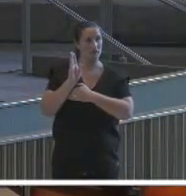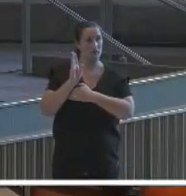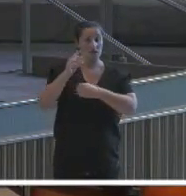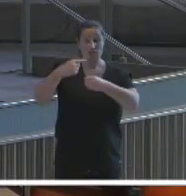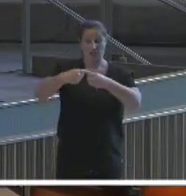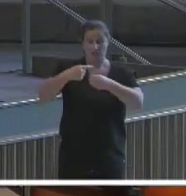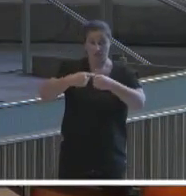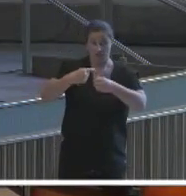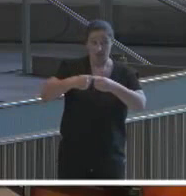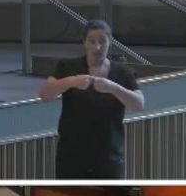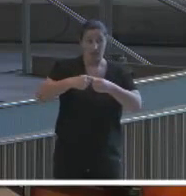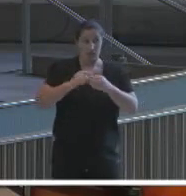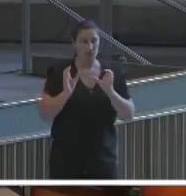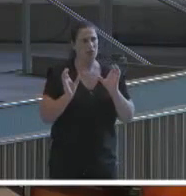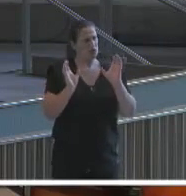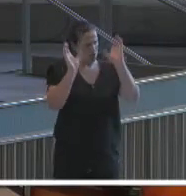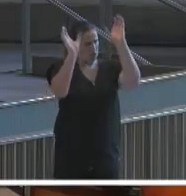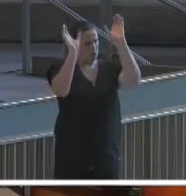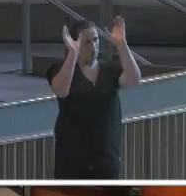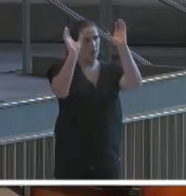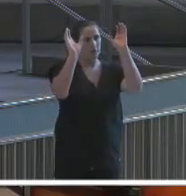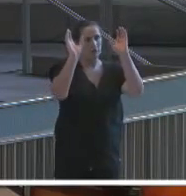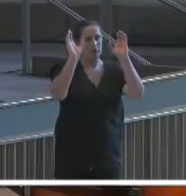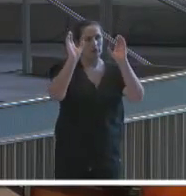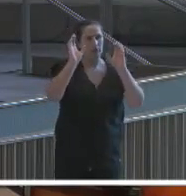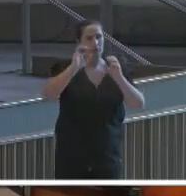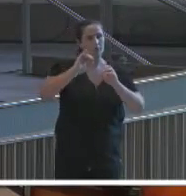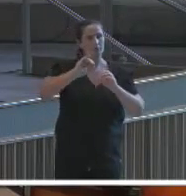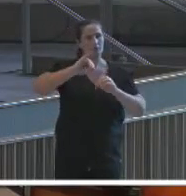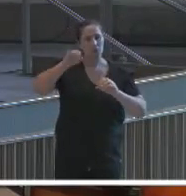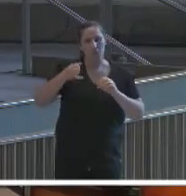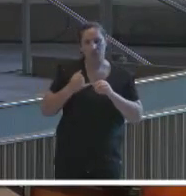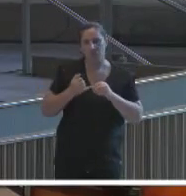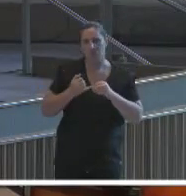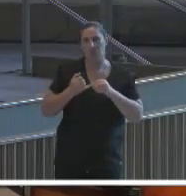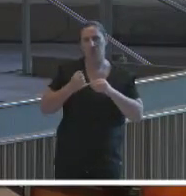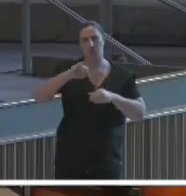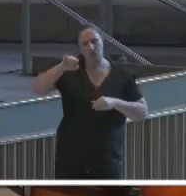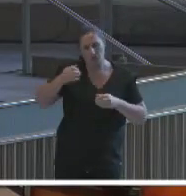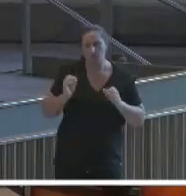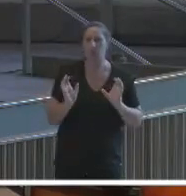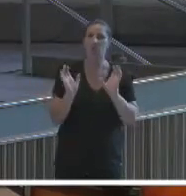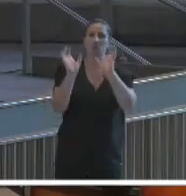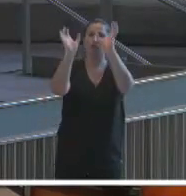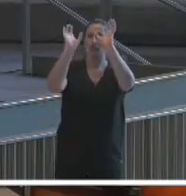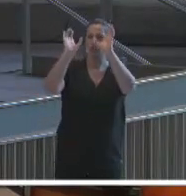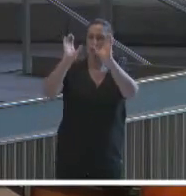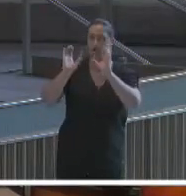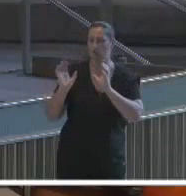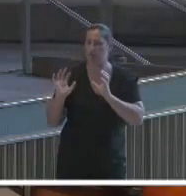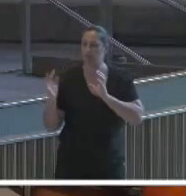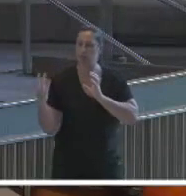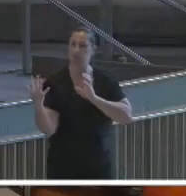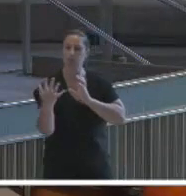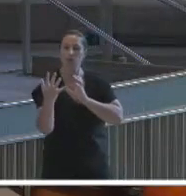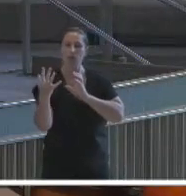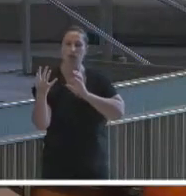Jericó seria invadida em todos os lugares simultaneamente.